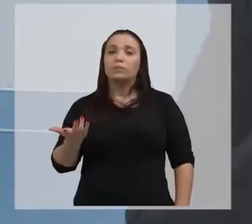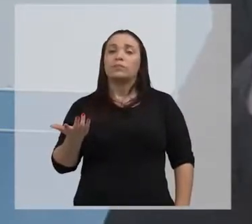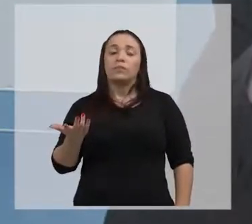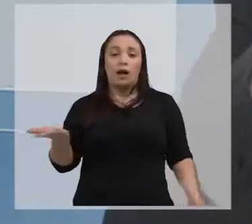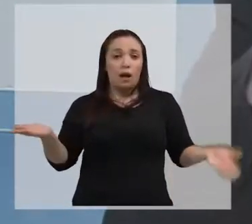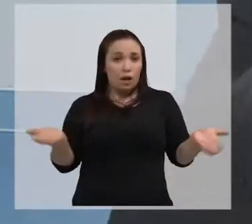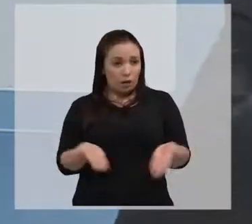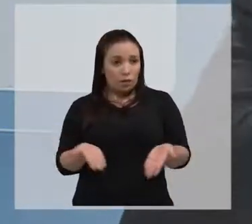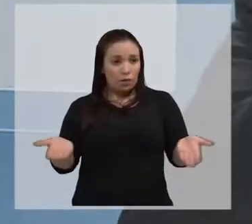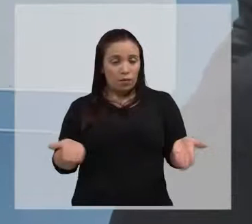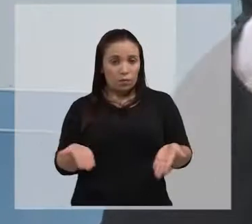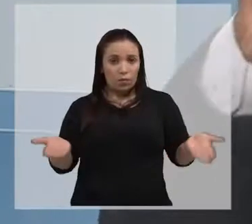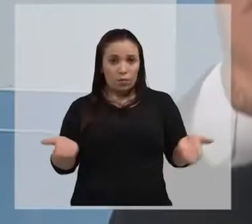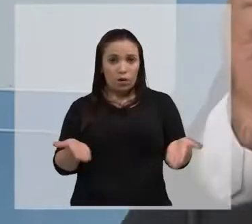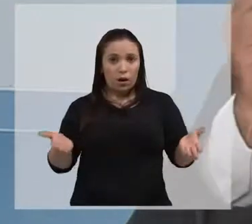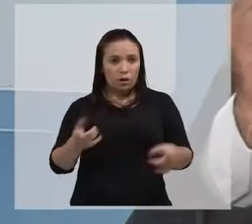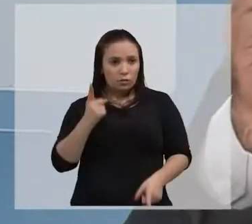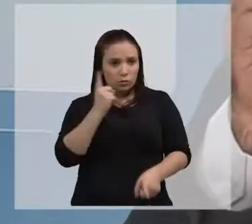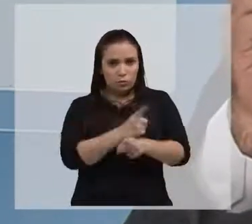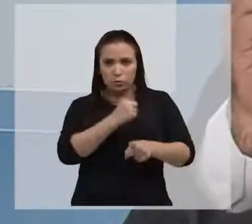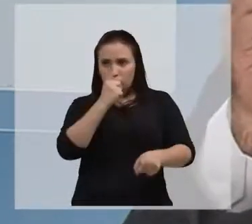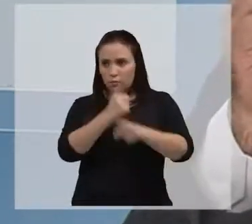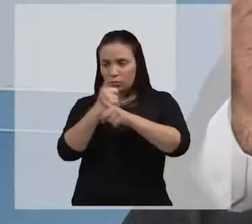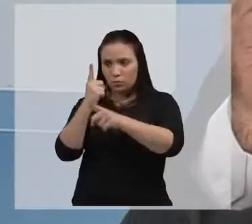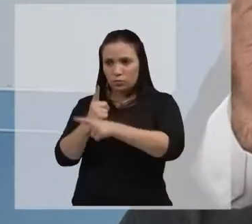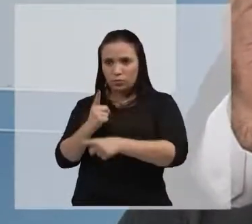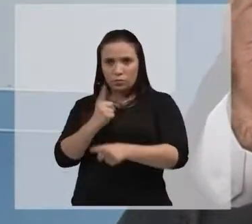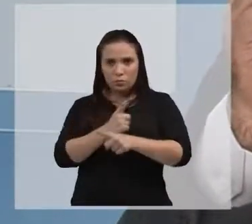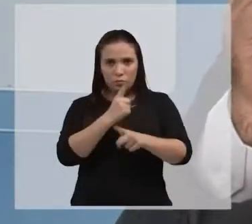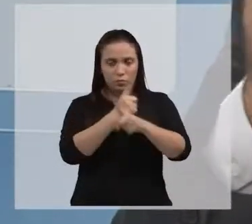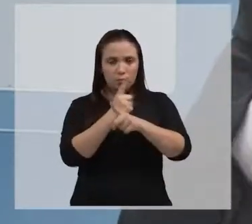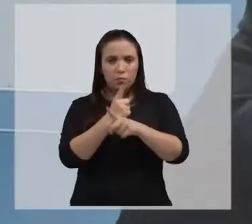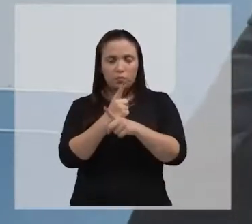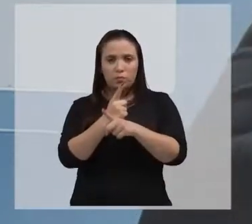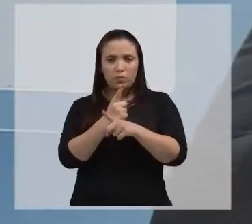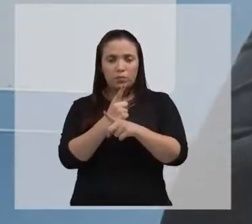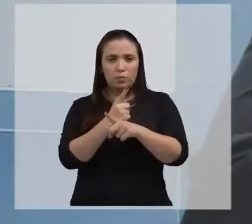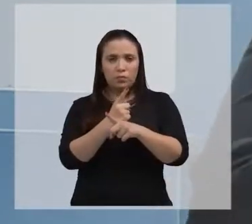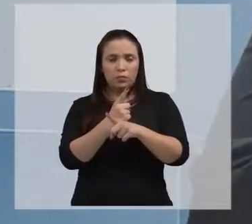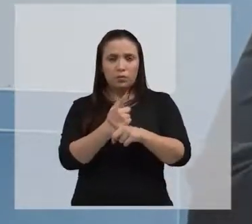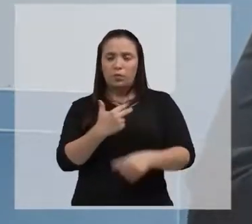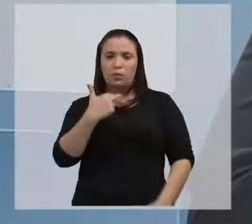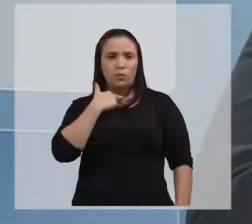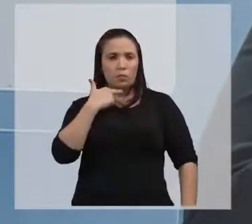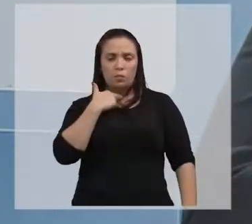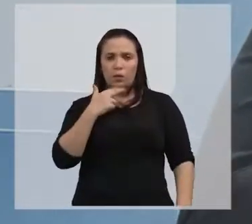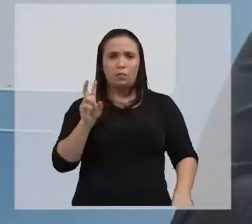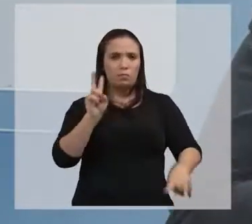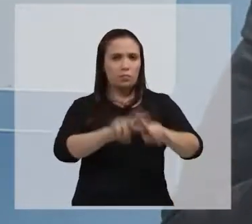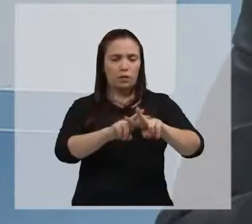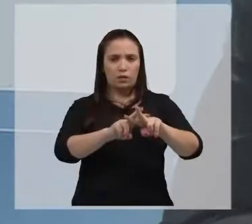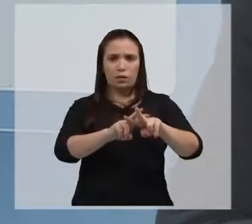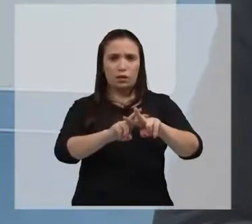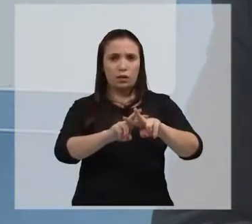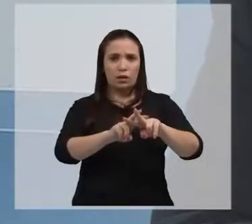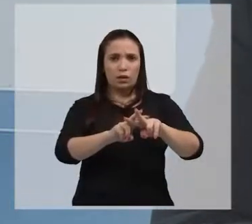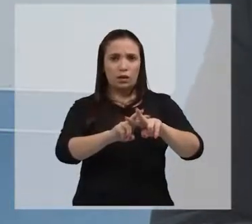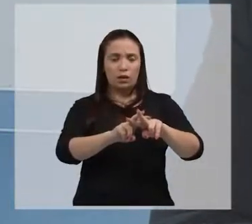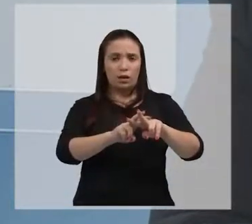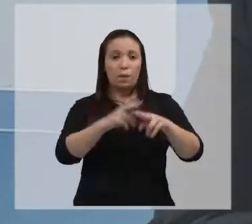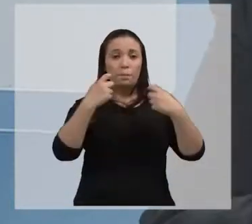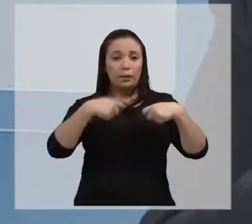E agora que essas criaturas descobriram que não se pode prender depois do transitado e